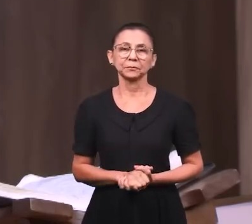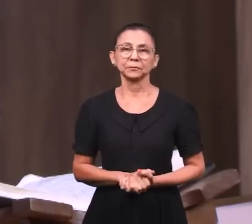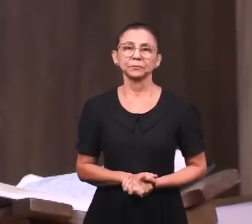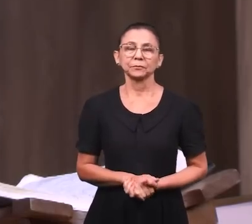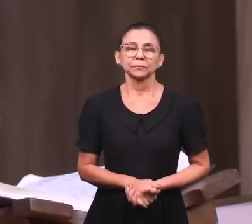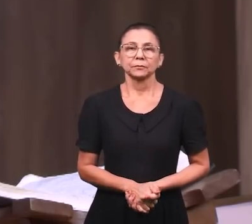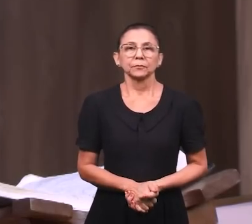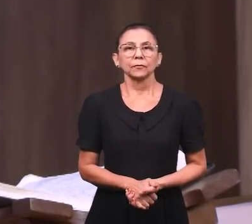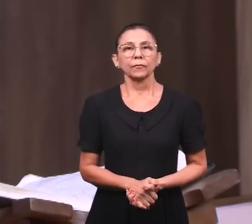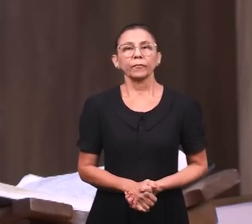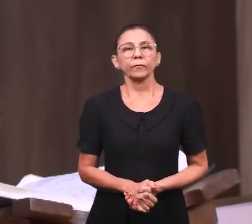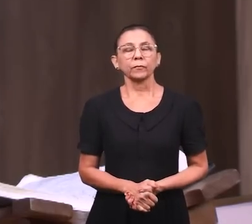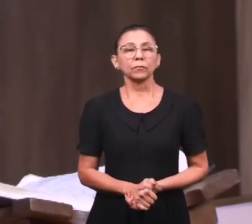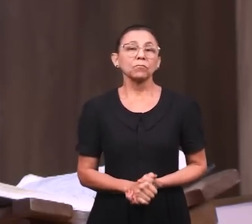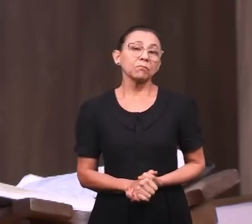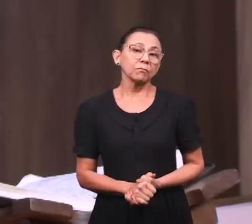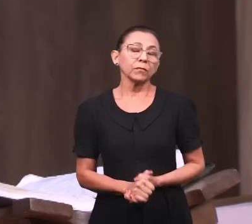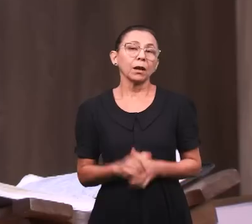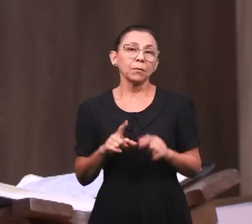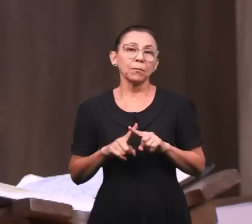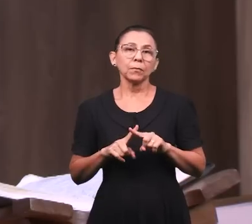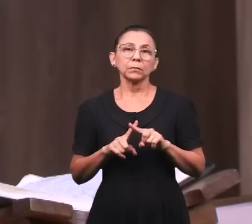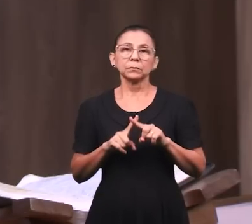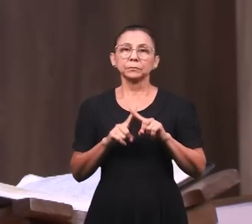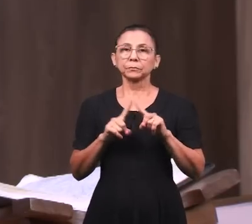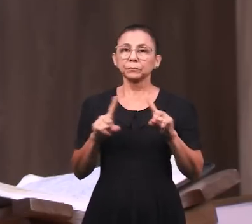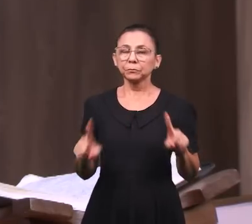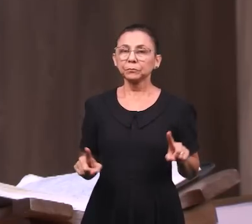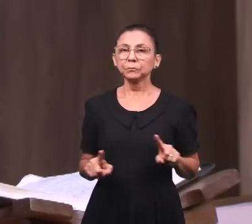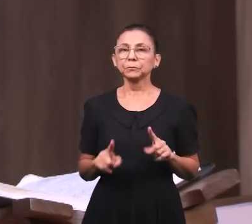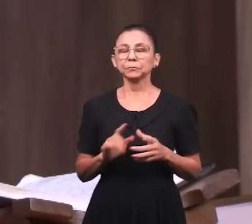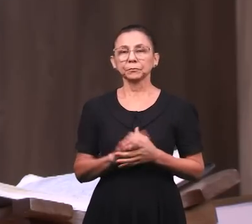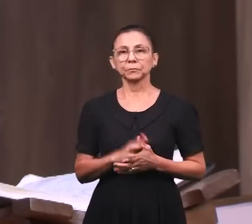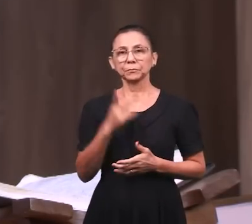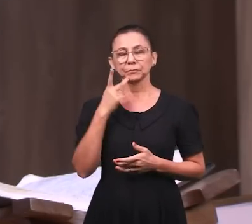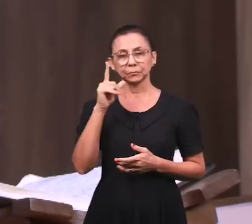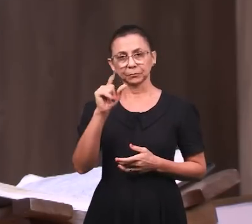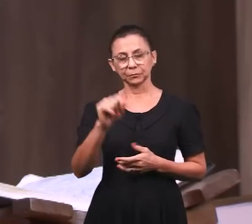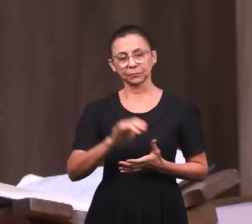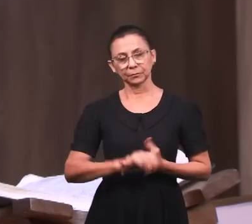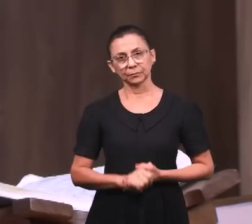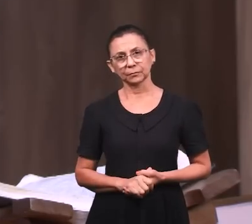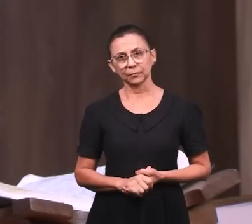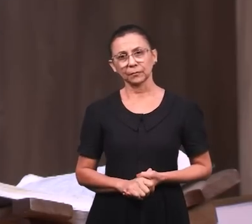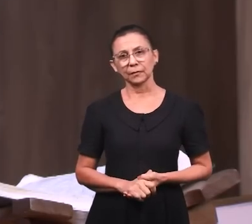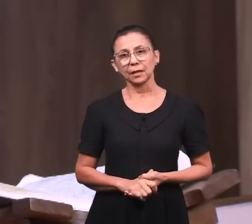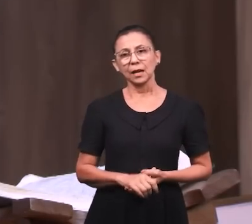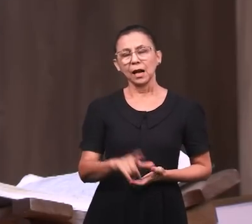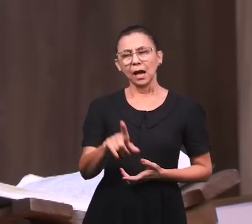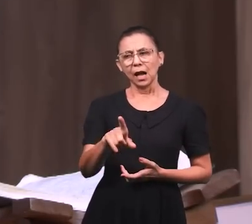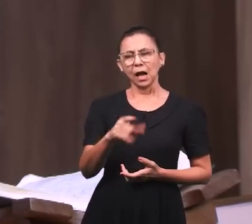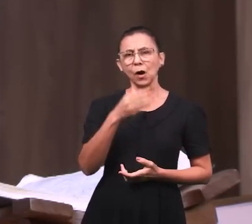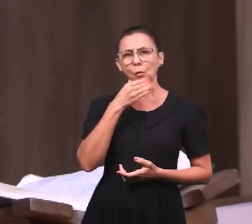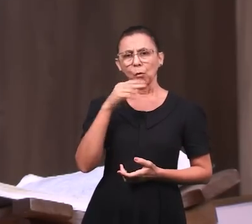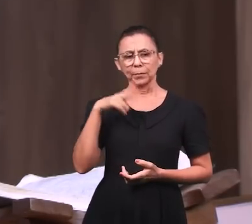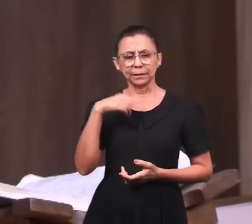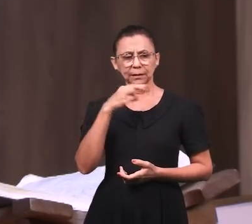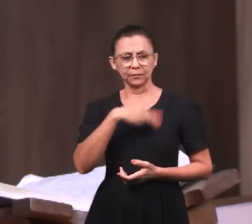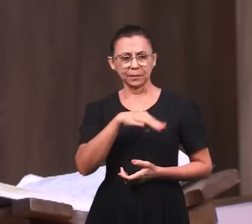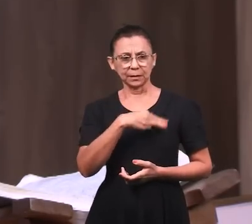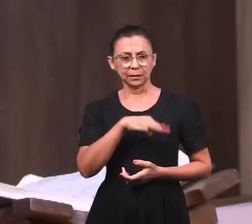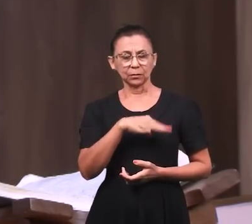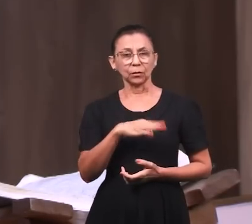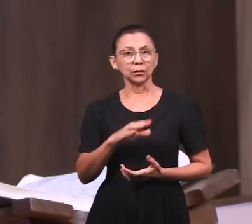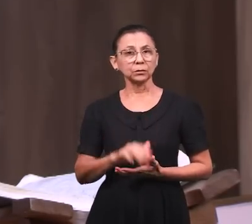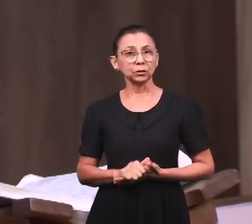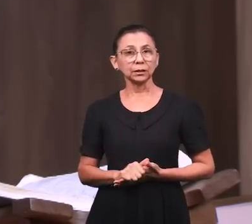observam a distância. Mas ele falou algo muito interessante. Quando ele disse assim, foi aquele que usou de